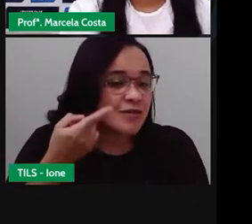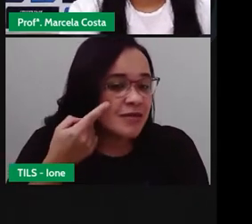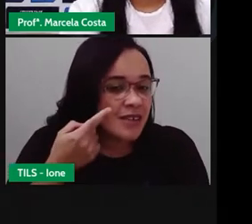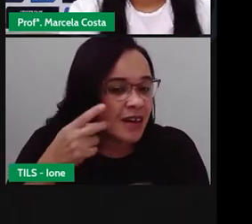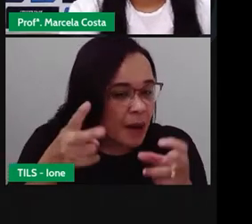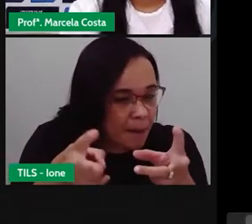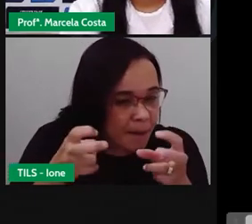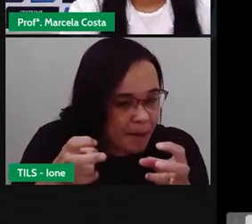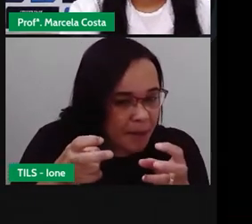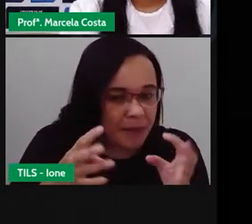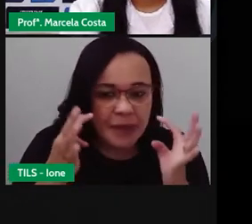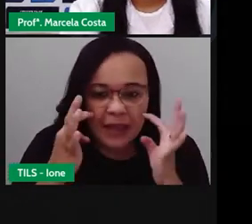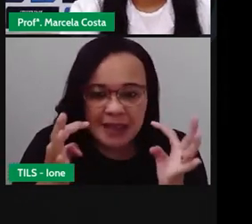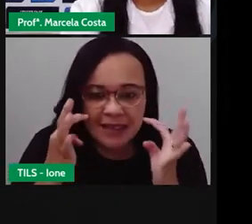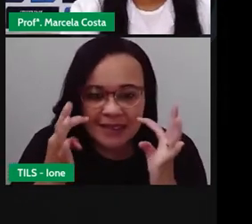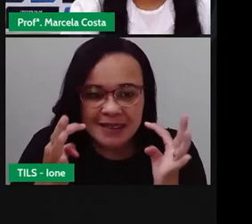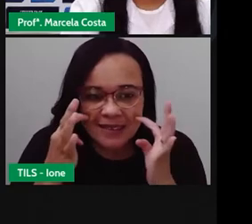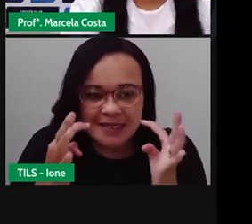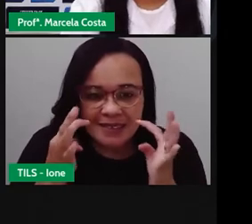é.